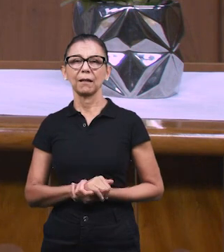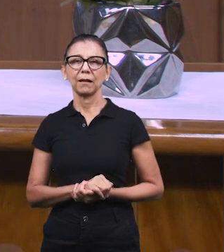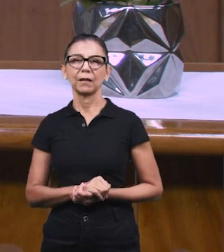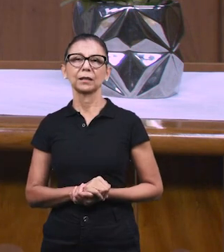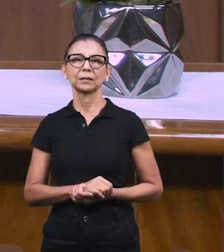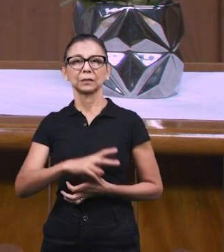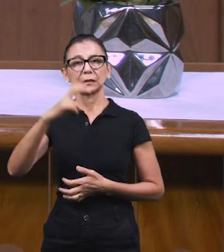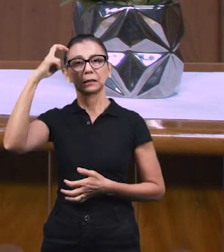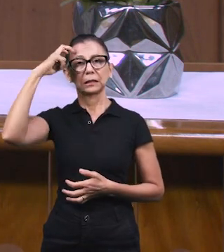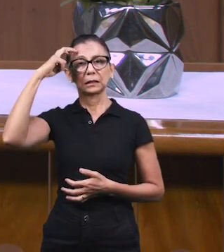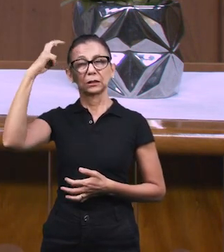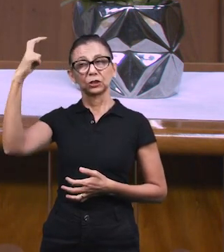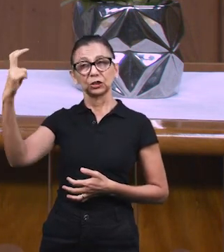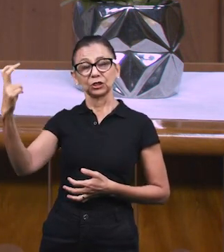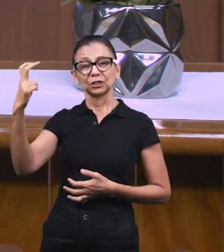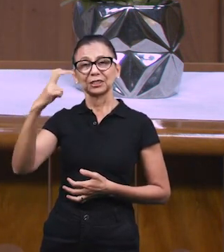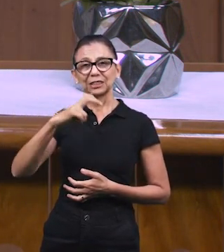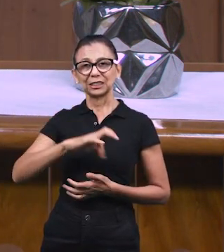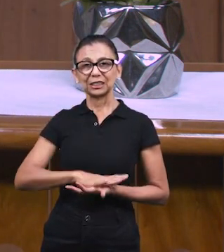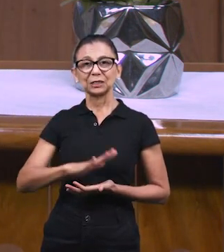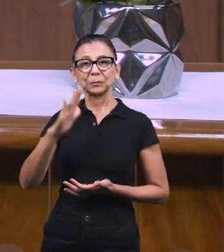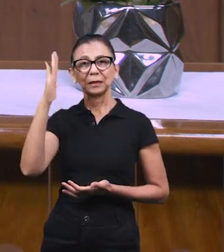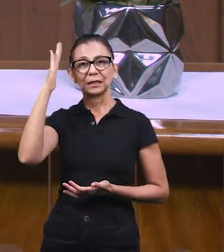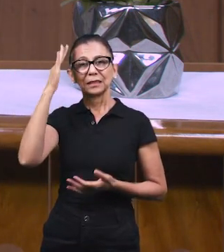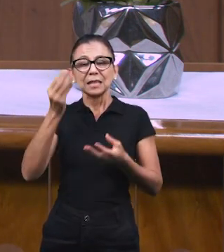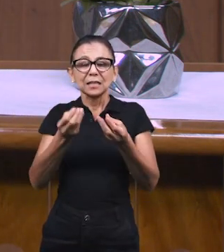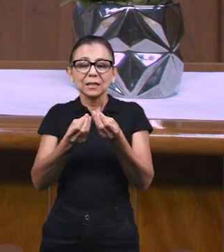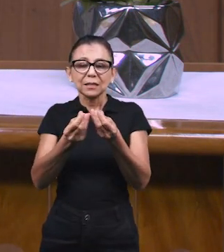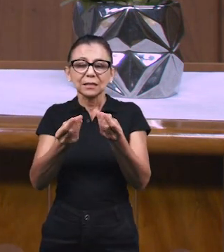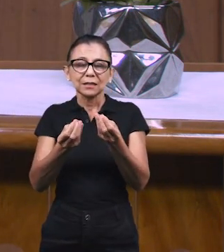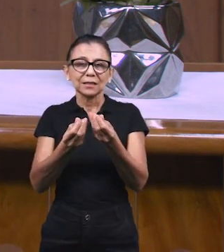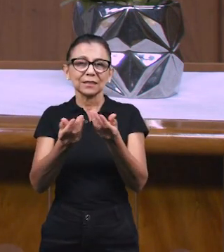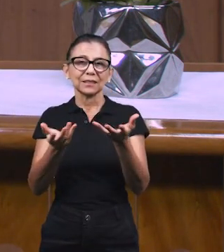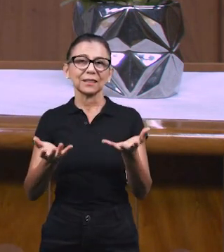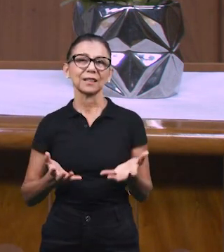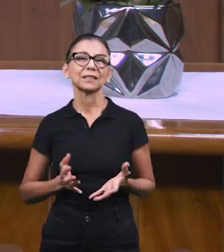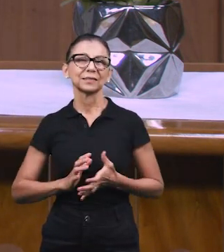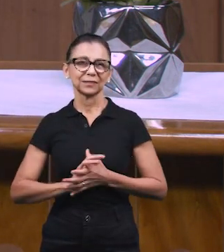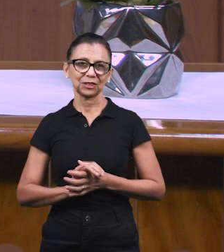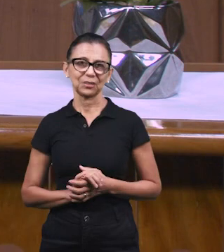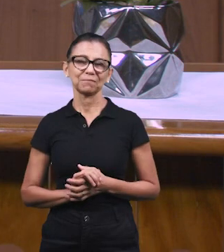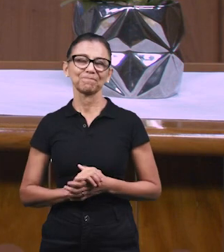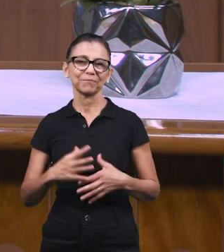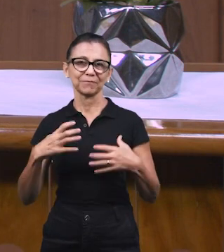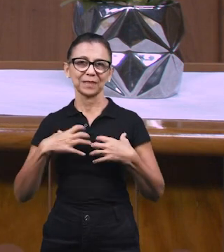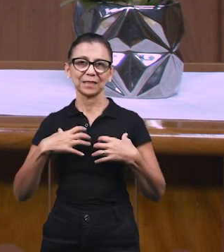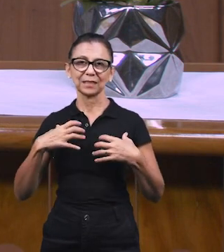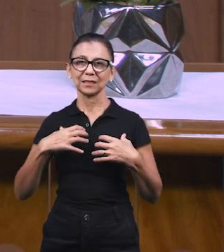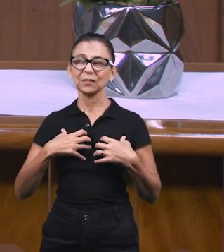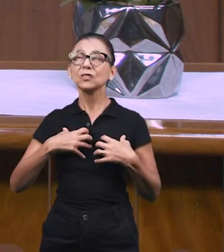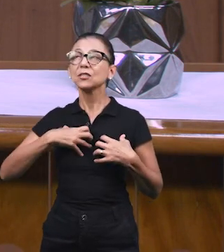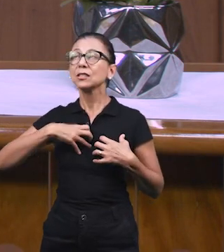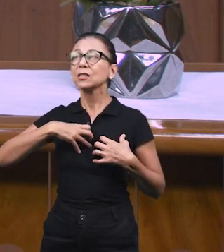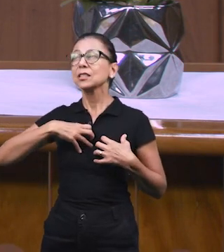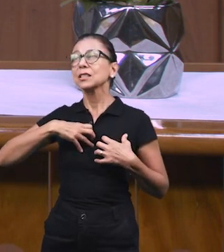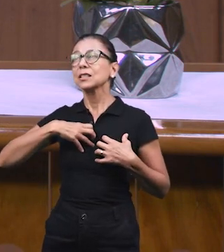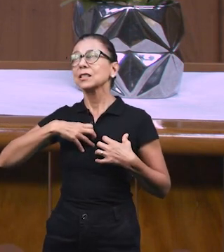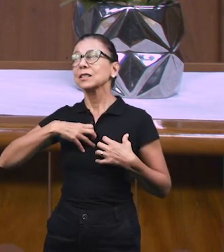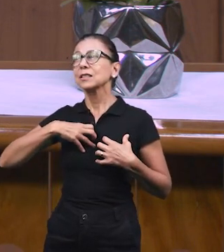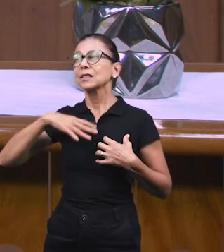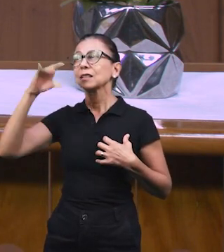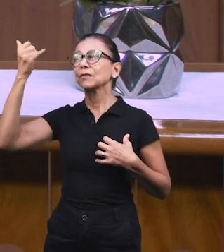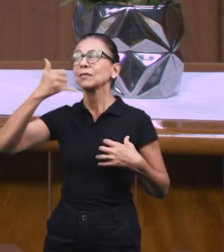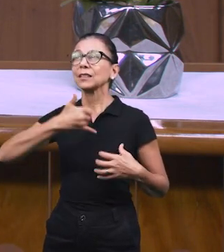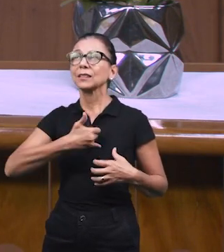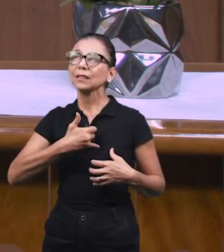coração, mas que possamos buscar o Senhor com avidez, buscar a Ele sabendo que Ele vive, Ele